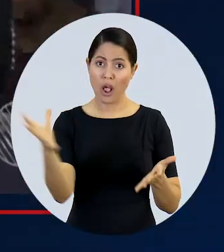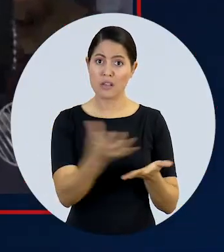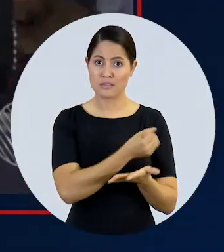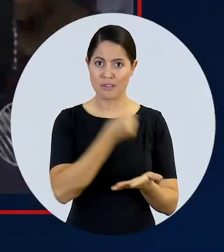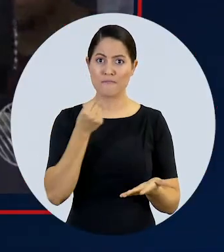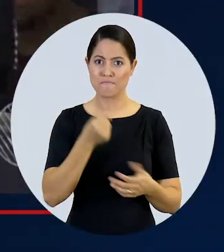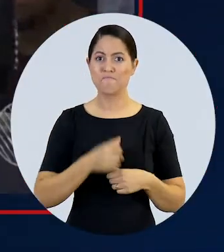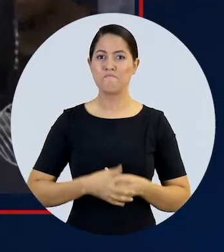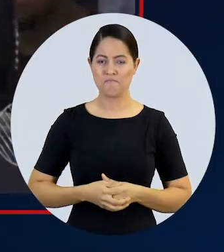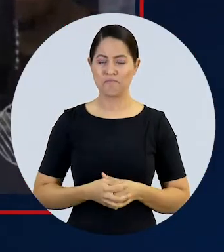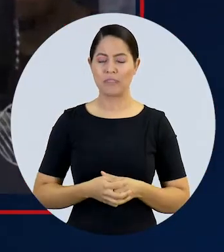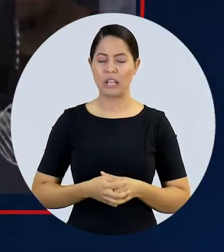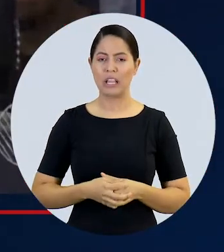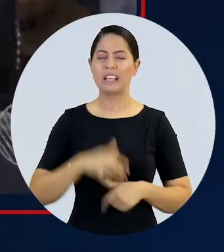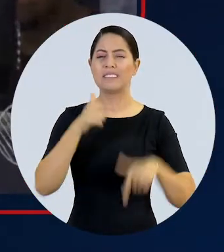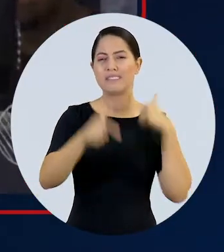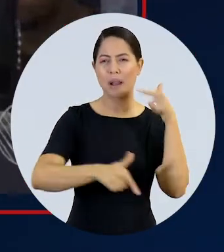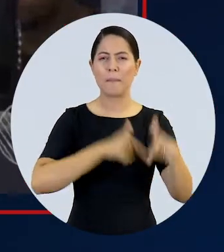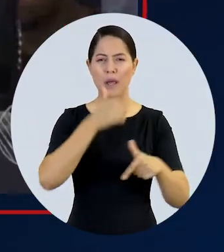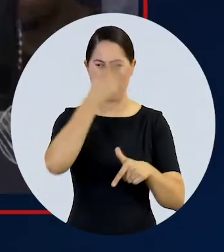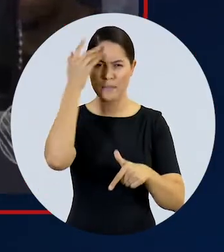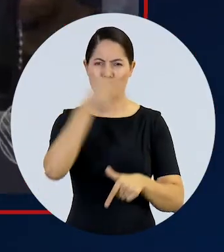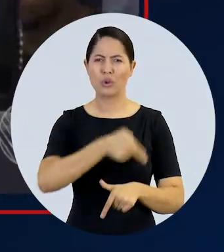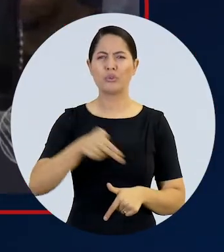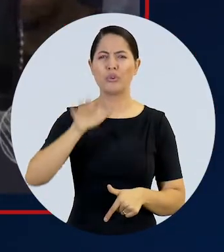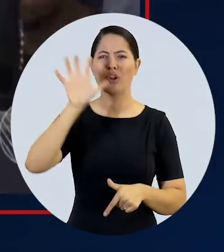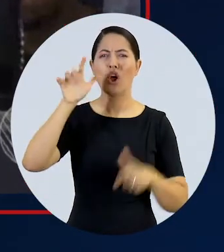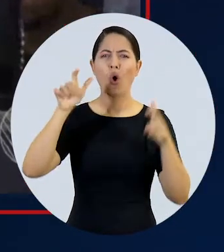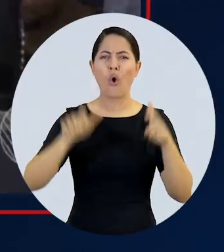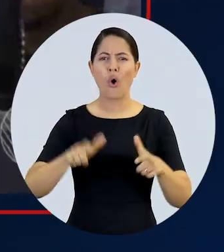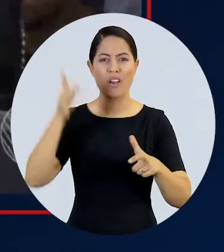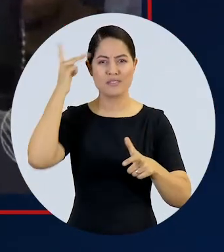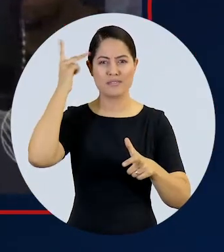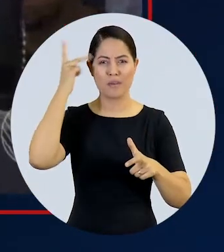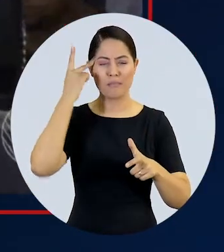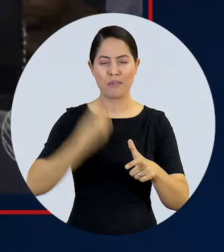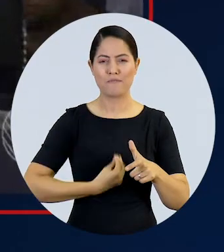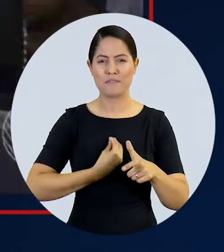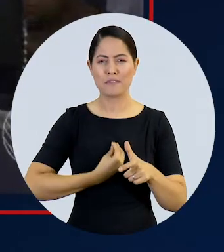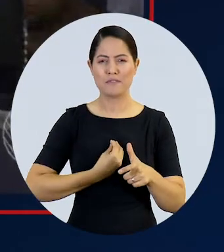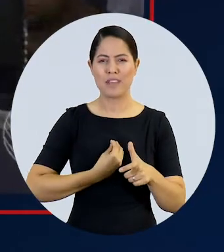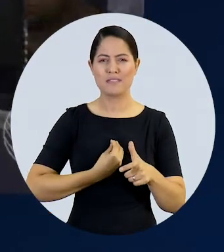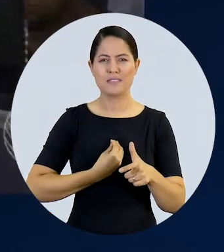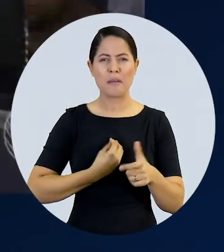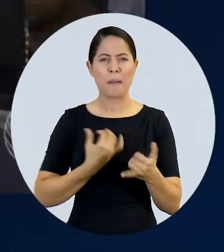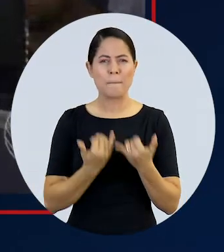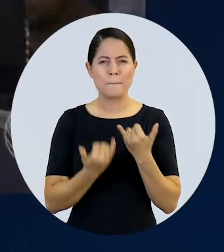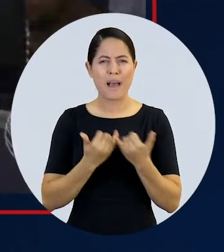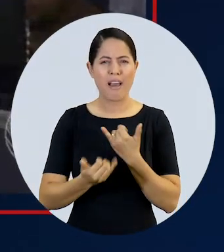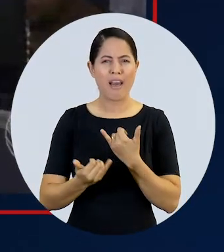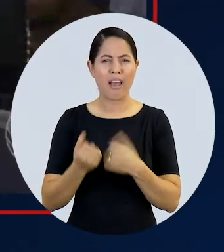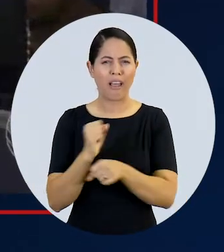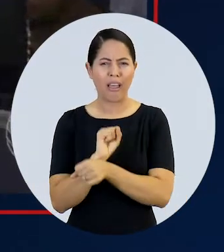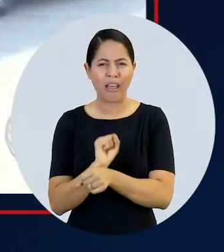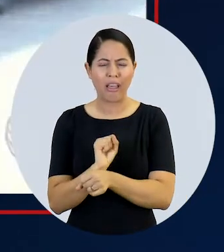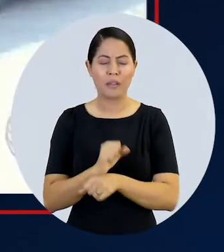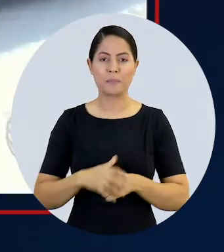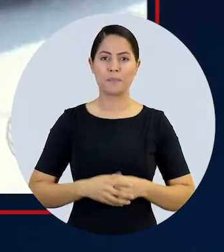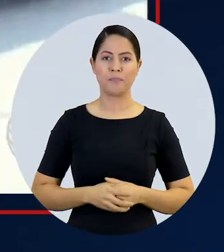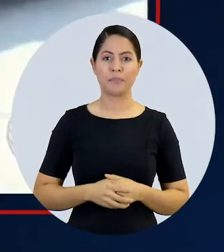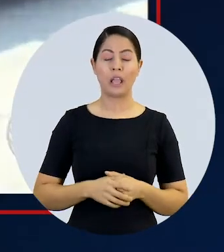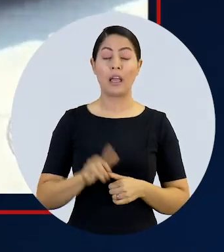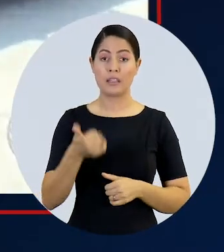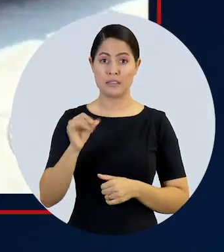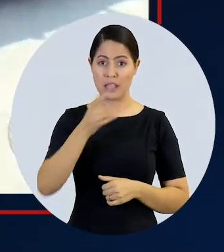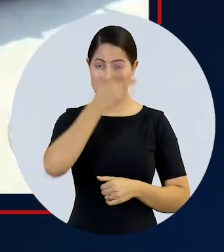Trabalhadores nordestinos viviam em situação semelhante à escravidão em São Paulo. Confere aí. 10 trabalhadores